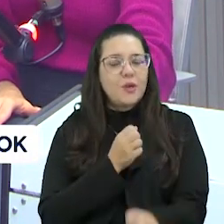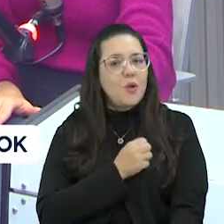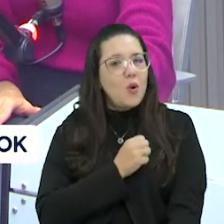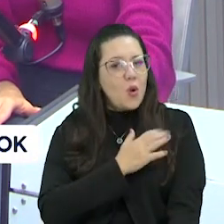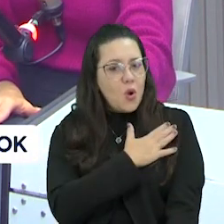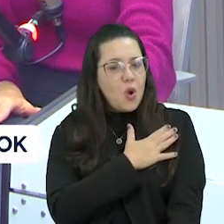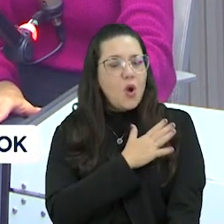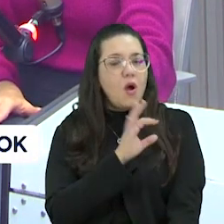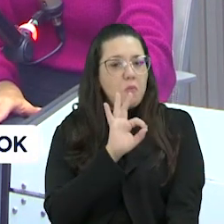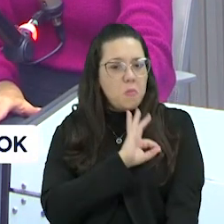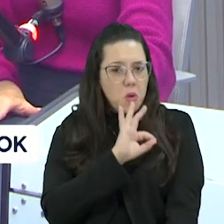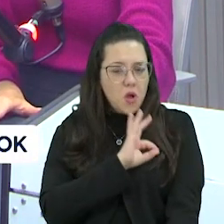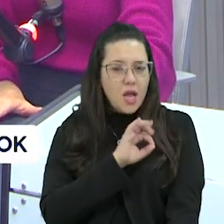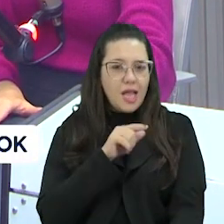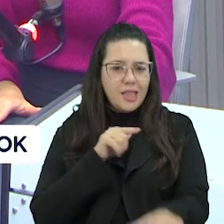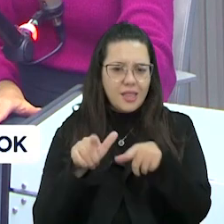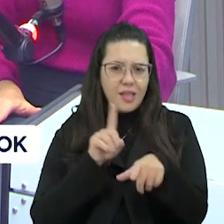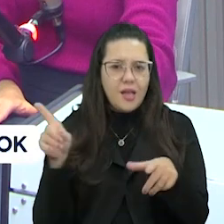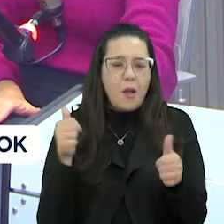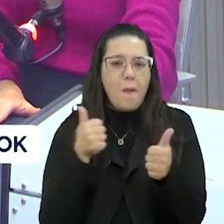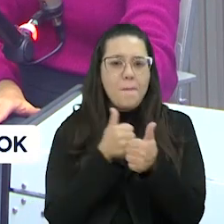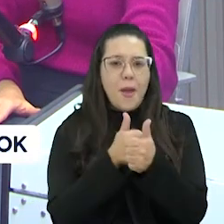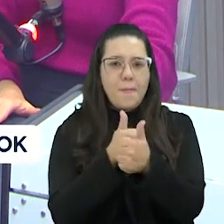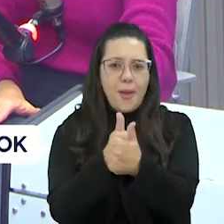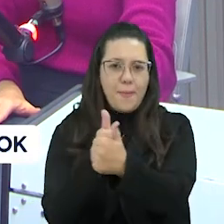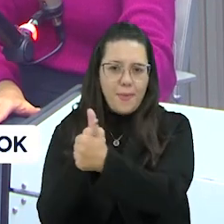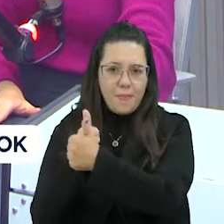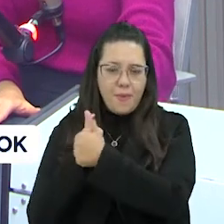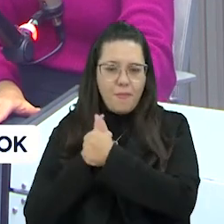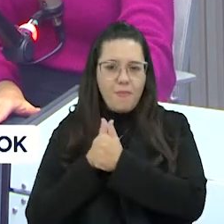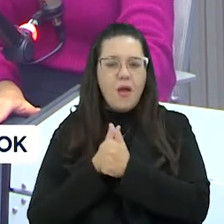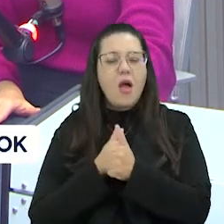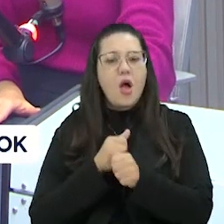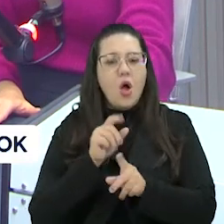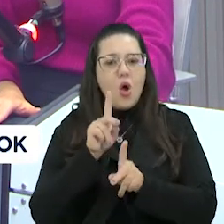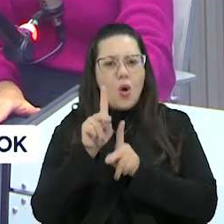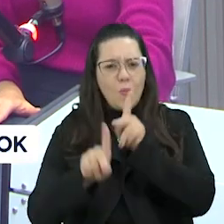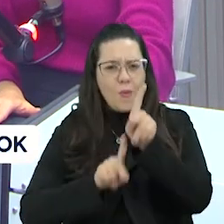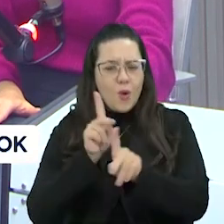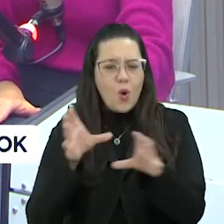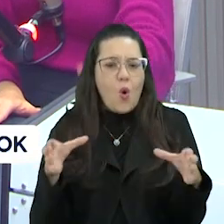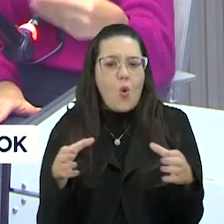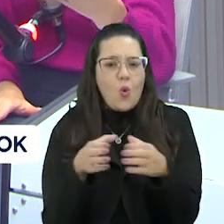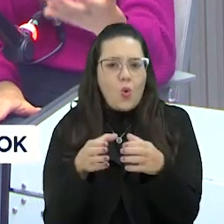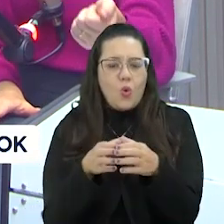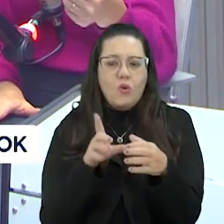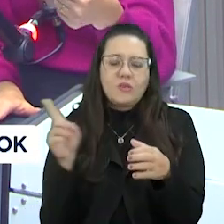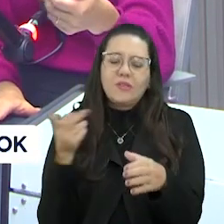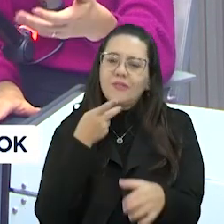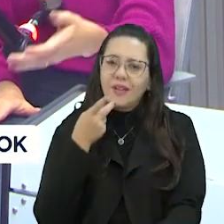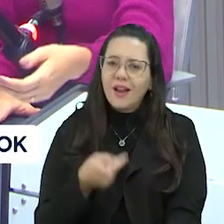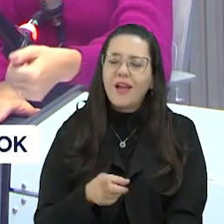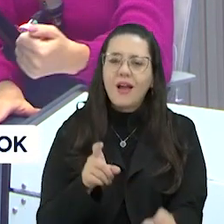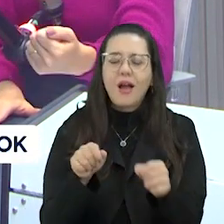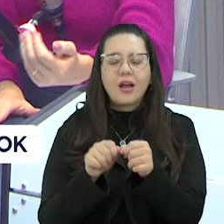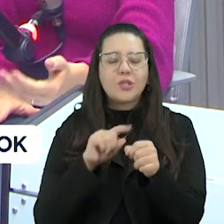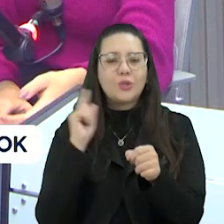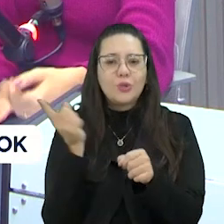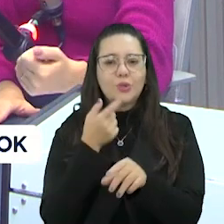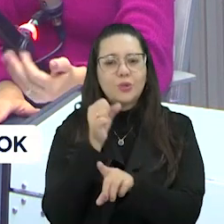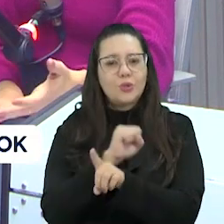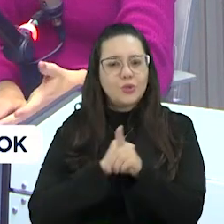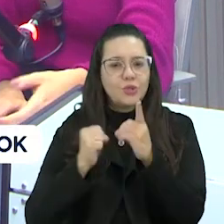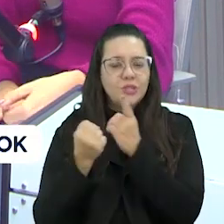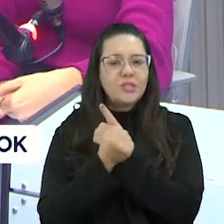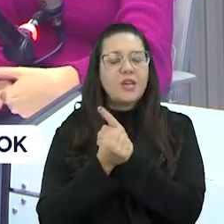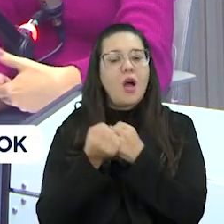e que trabalha muito essa questão da aproximação com a comunidade, né? Então, eu queria deixar aberto o microfone para você mandar um recado para toda a sociedade de